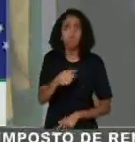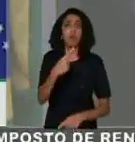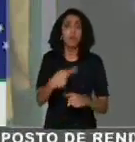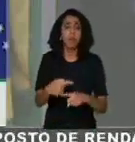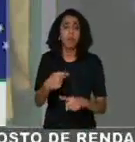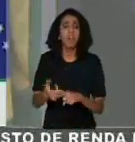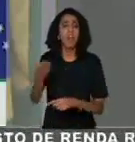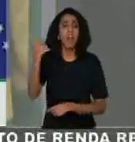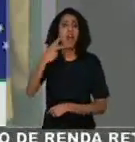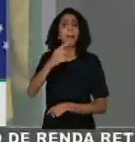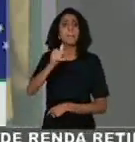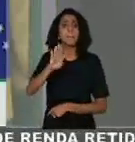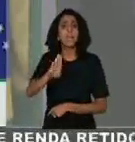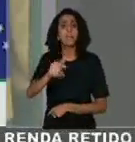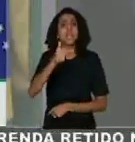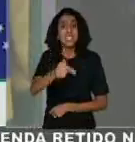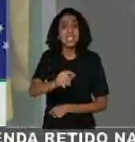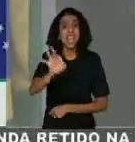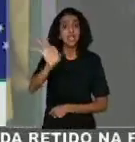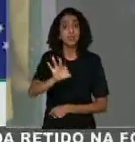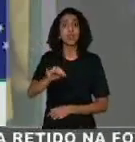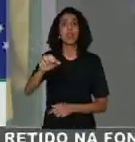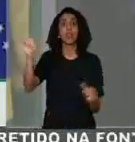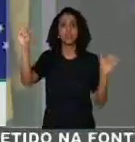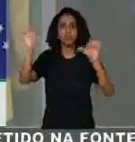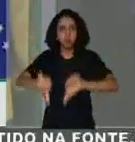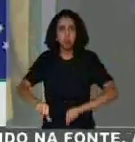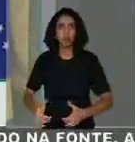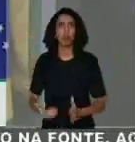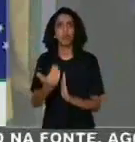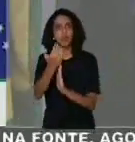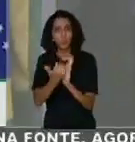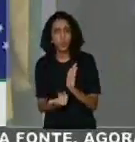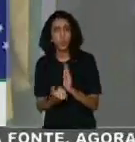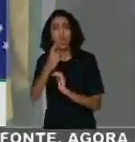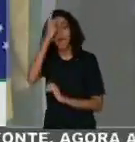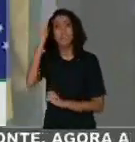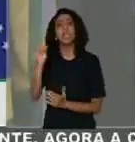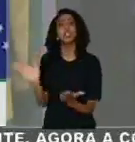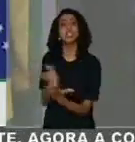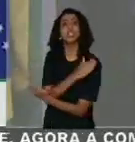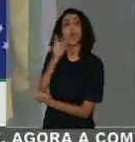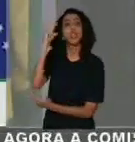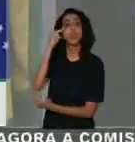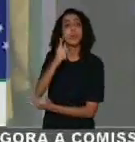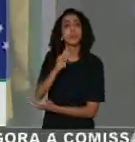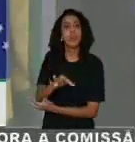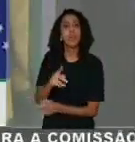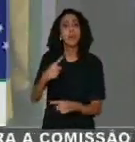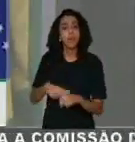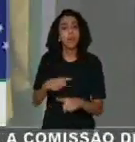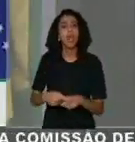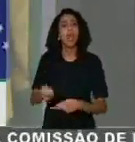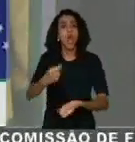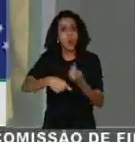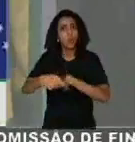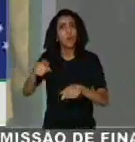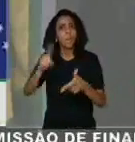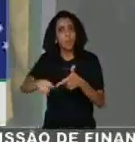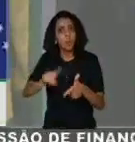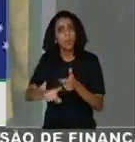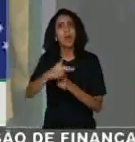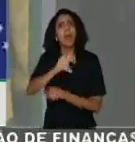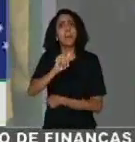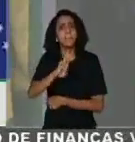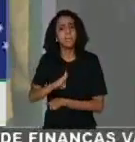queda do PIB em 7,7%. E quem derrubou a Dilma e o PT foi a crise econômica que derrubou o PIB